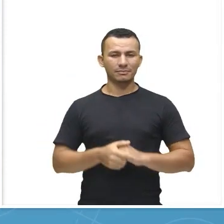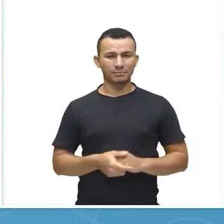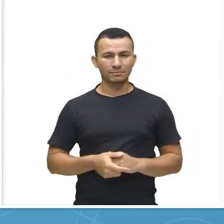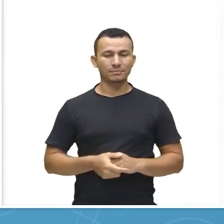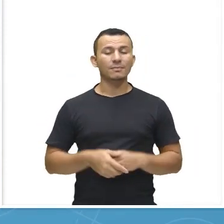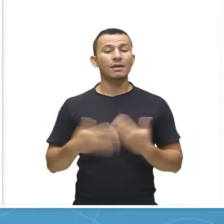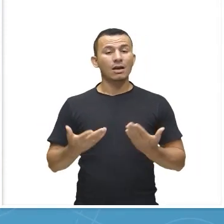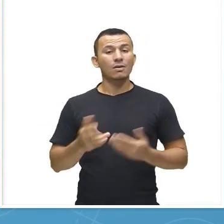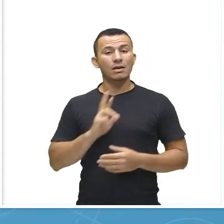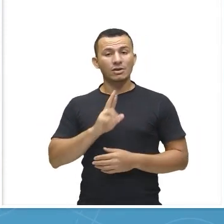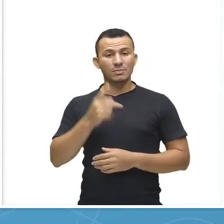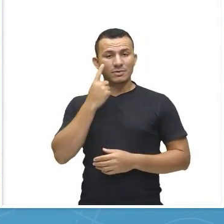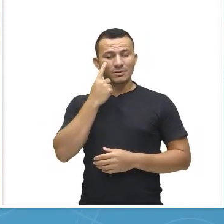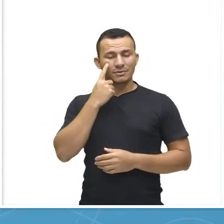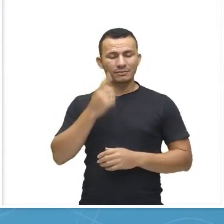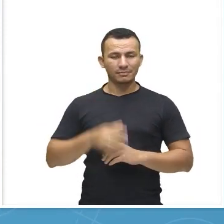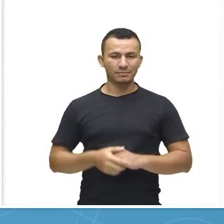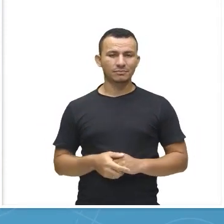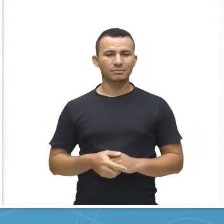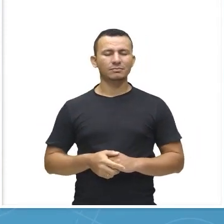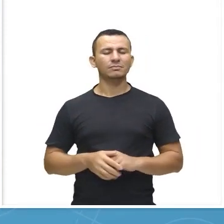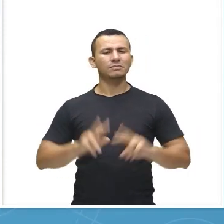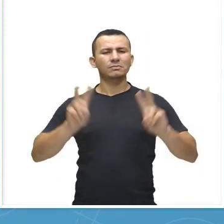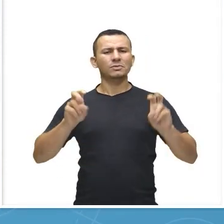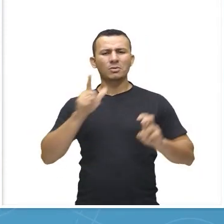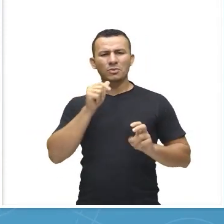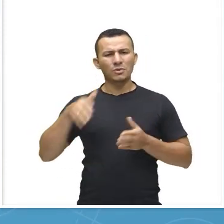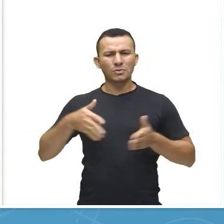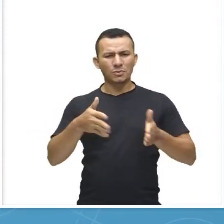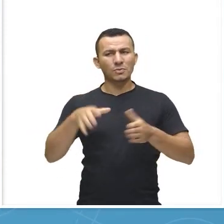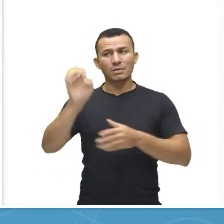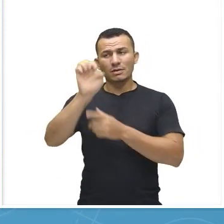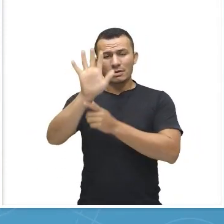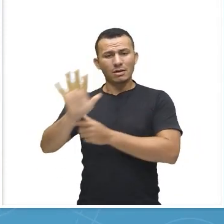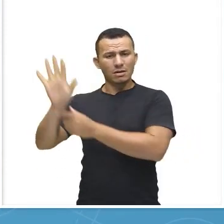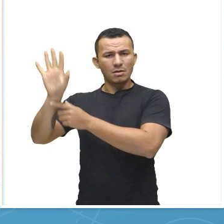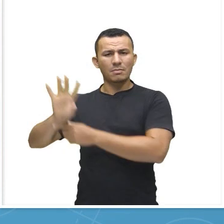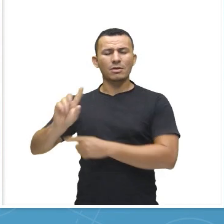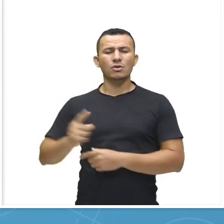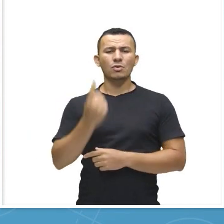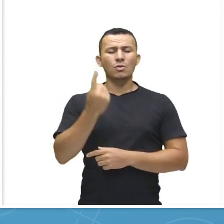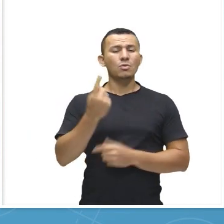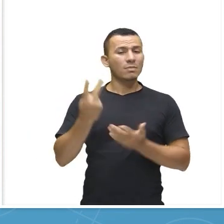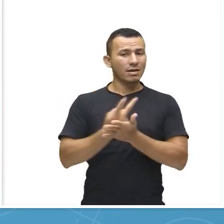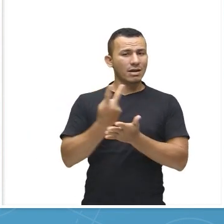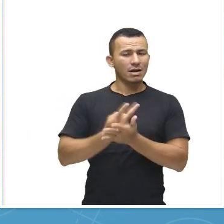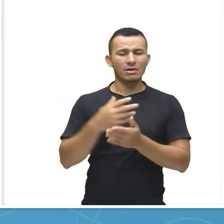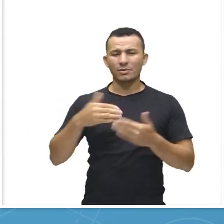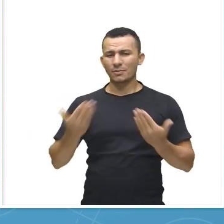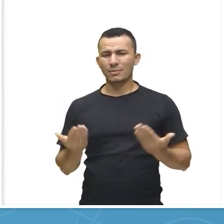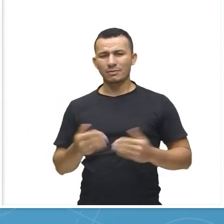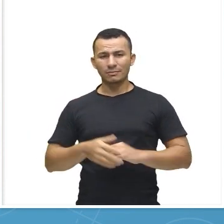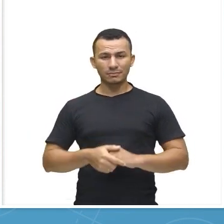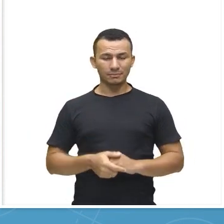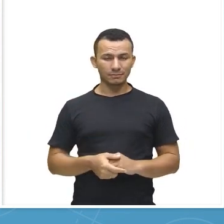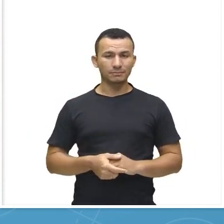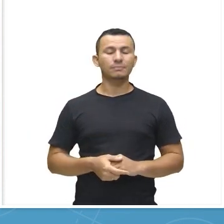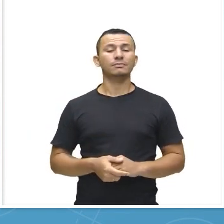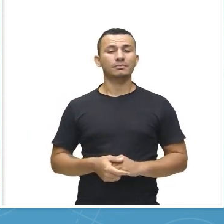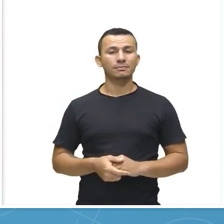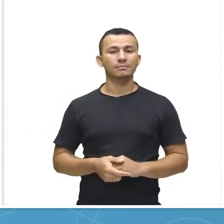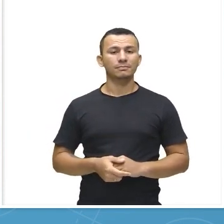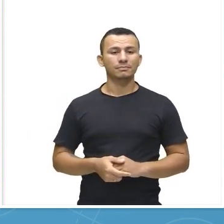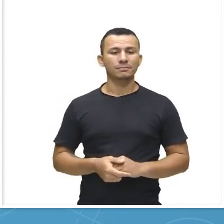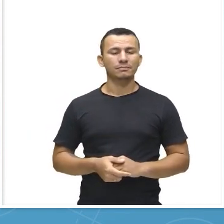lá. Sobre hidrografia do continente europeu, assinale a alternativa incorreta. Vamos ver